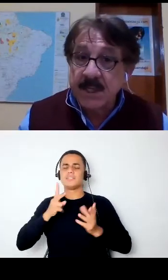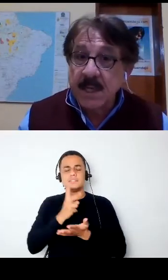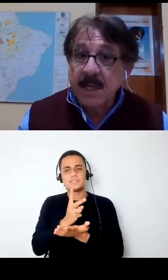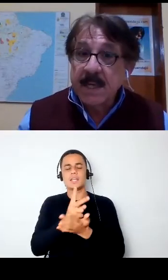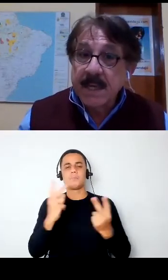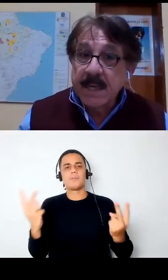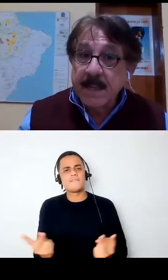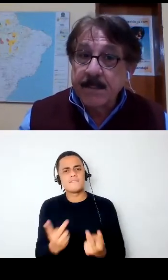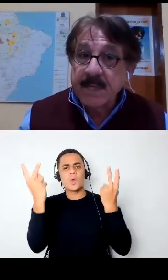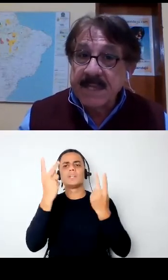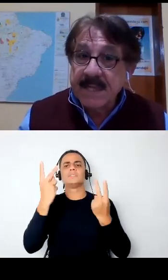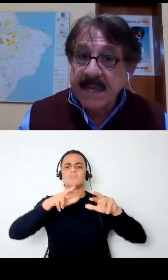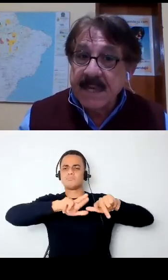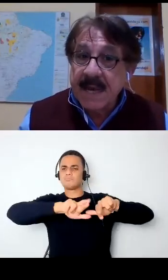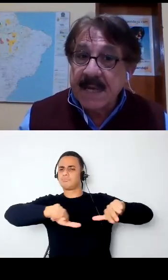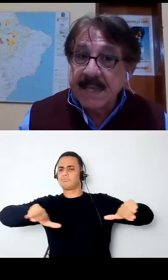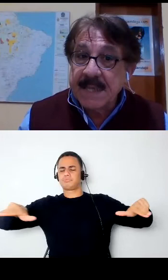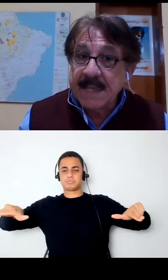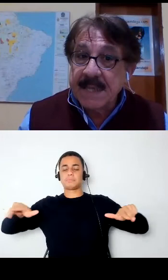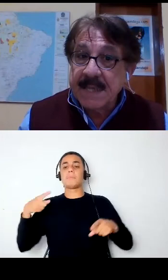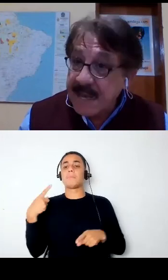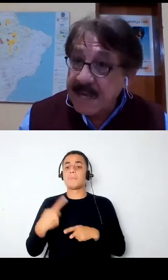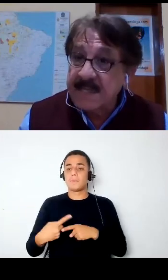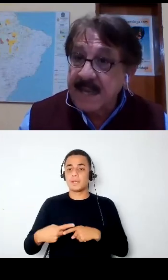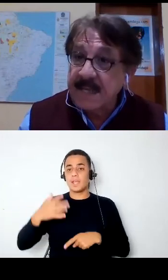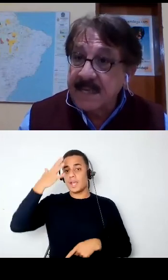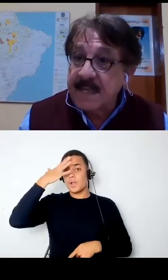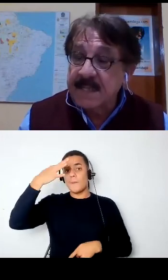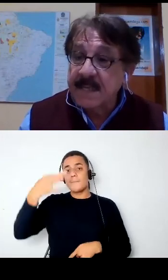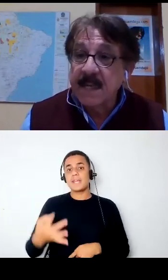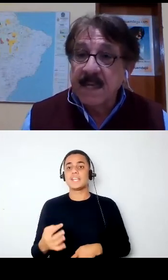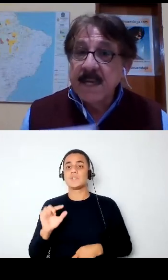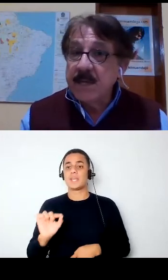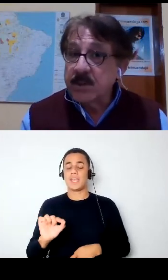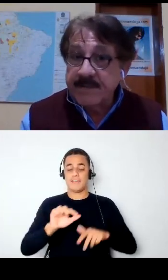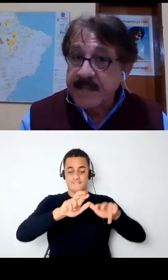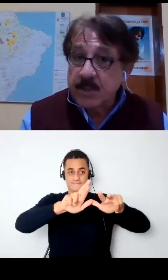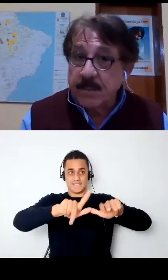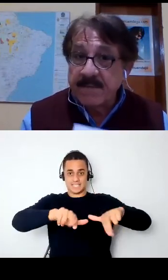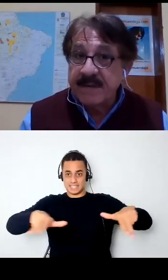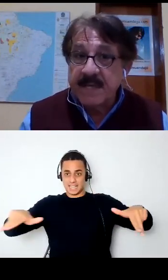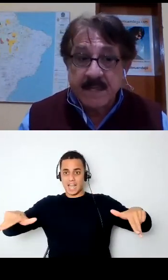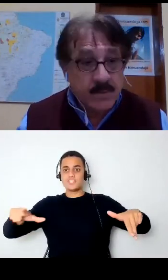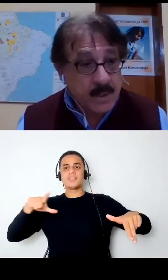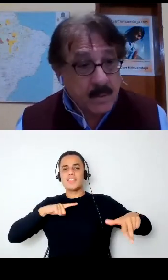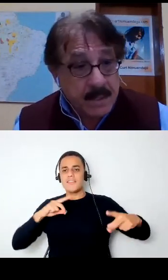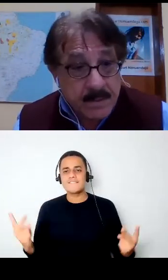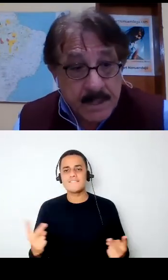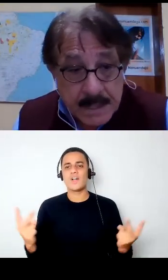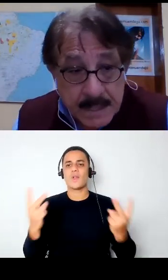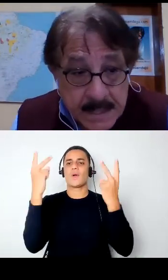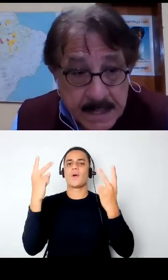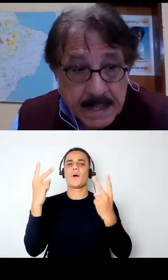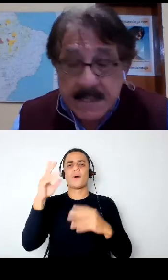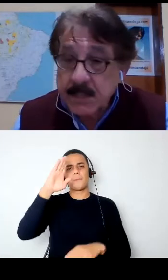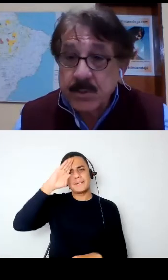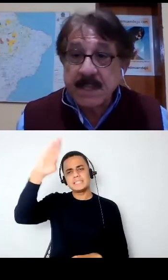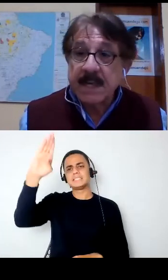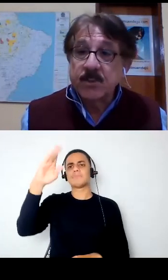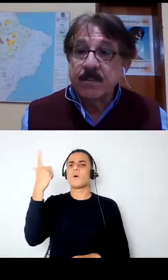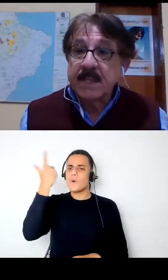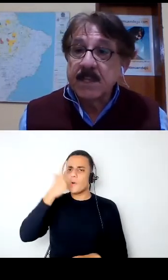Qual a importância, então, de preservar? A diversidade linguística é tão importante quanto a de biodiversidade. E a diversidade sempre foi